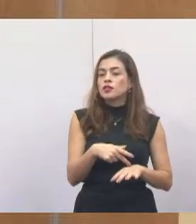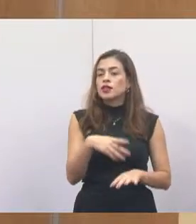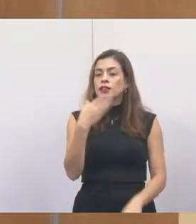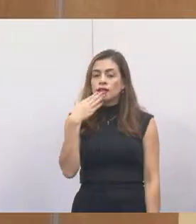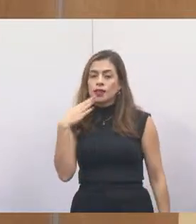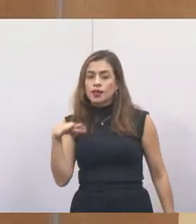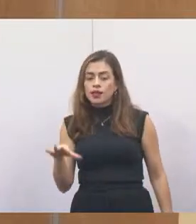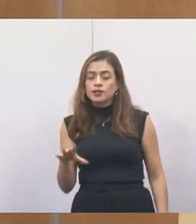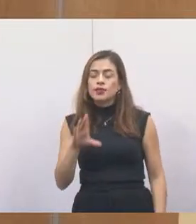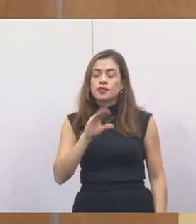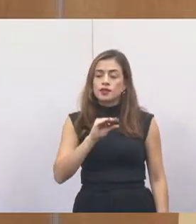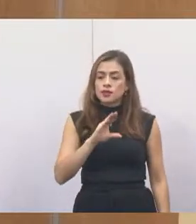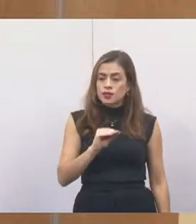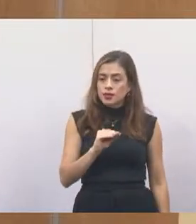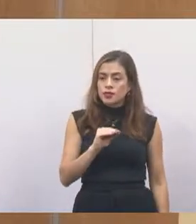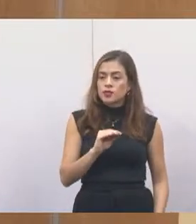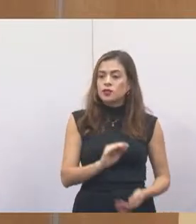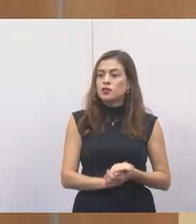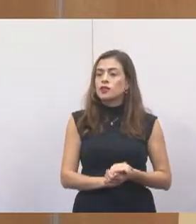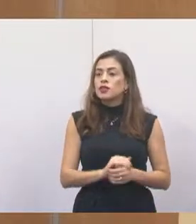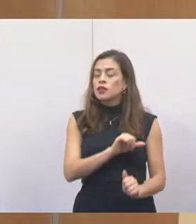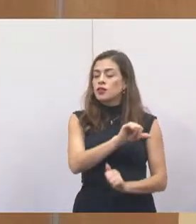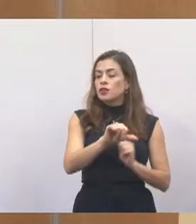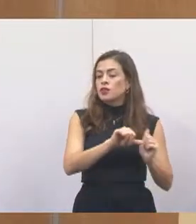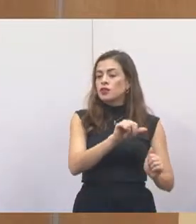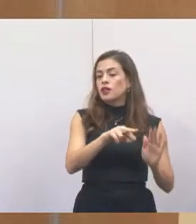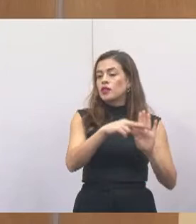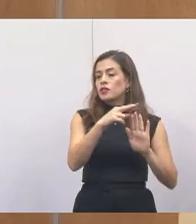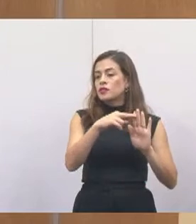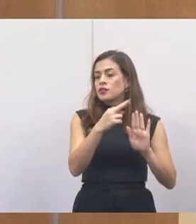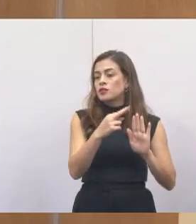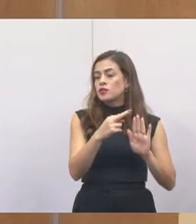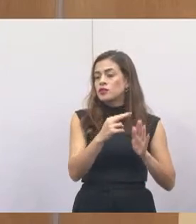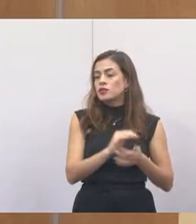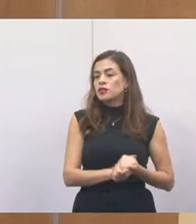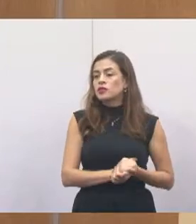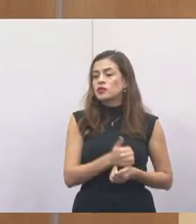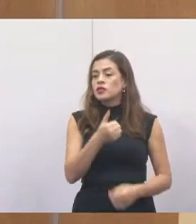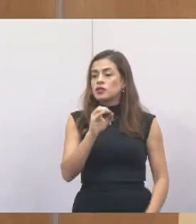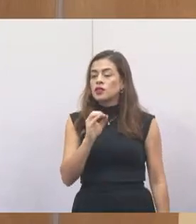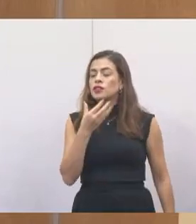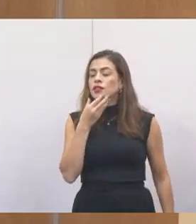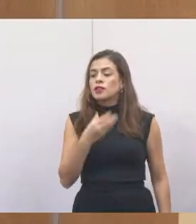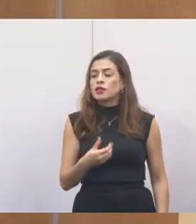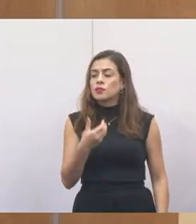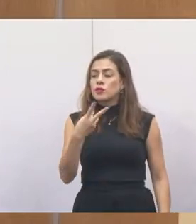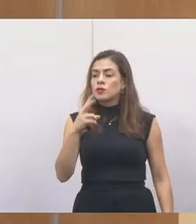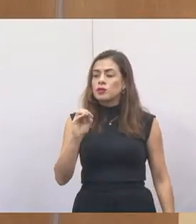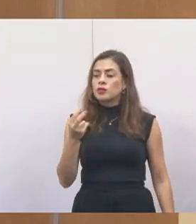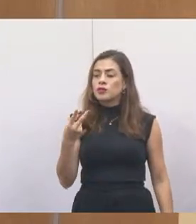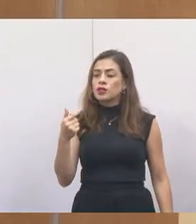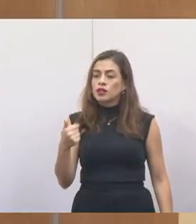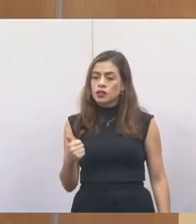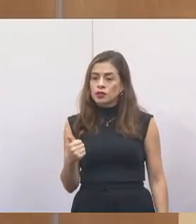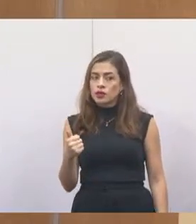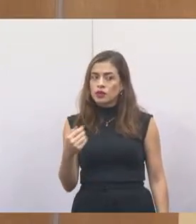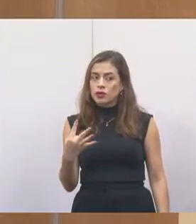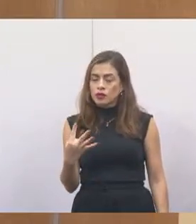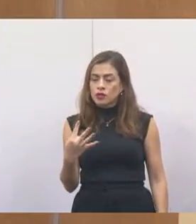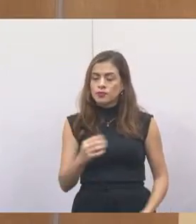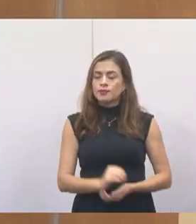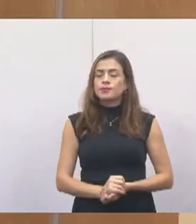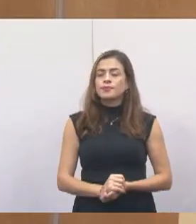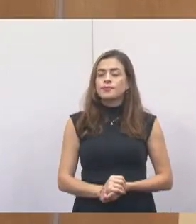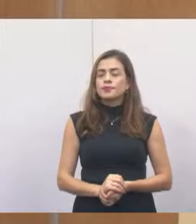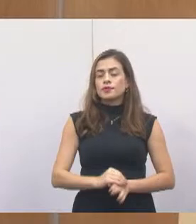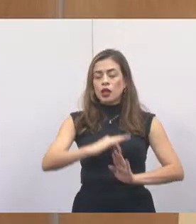e altera a Resolução número 170, de 10 de dezembro de 2014, para dispor sobre o